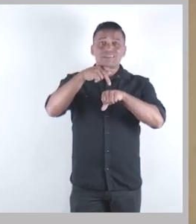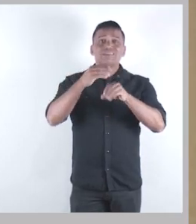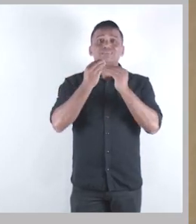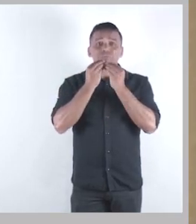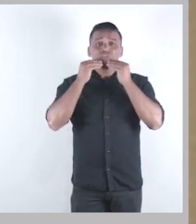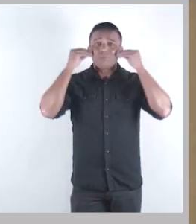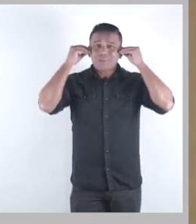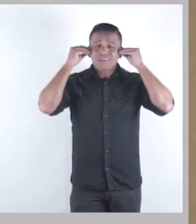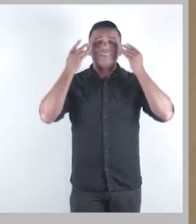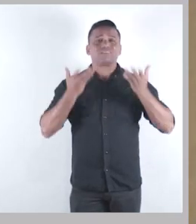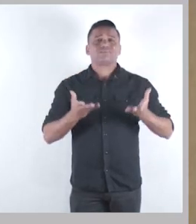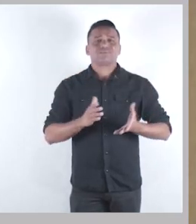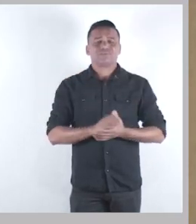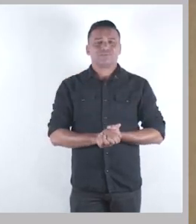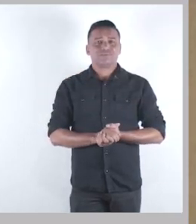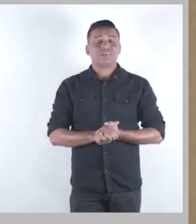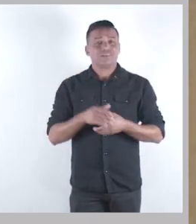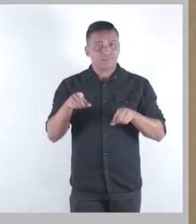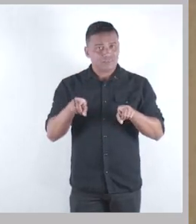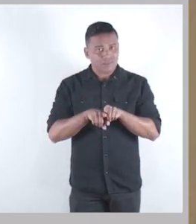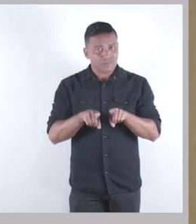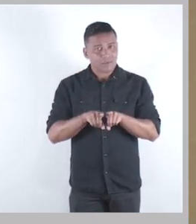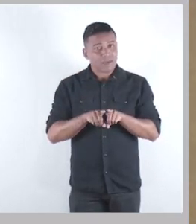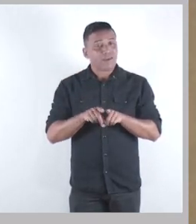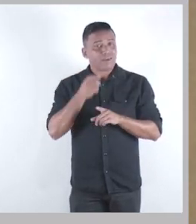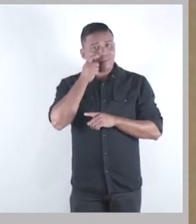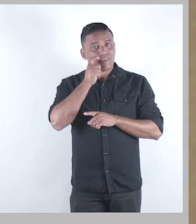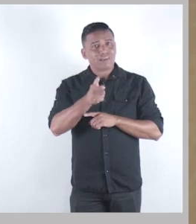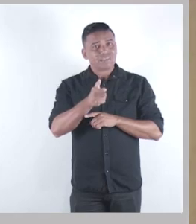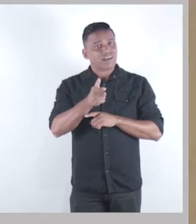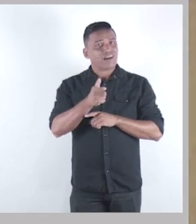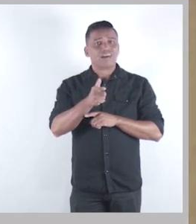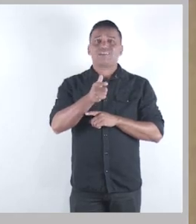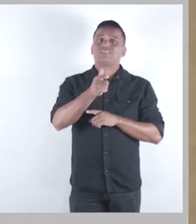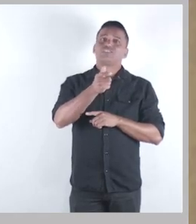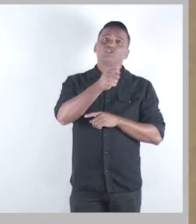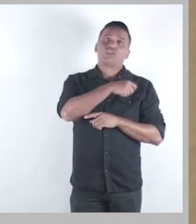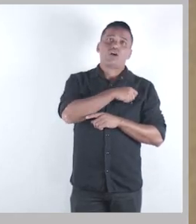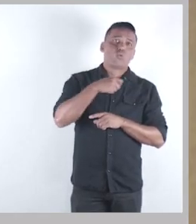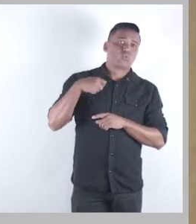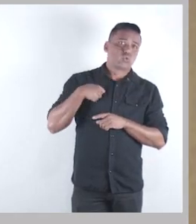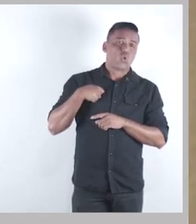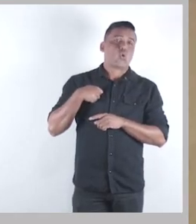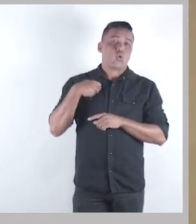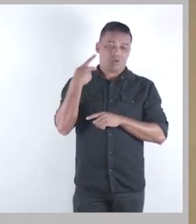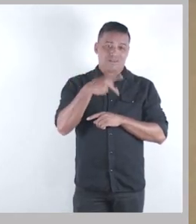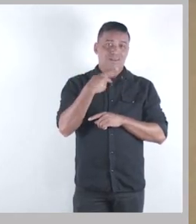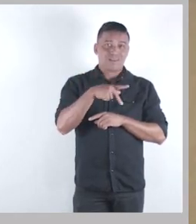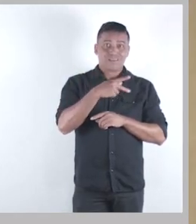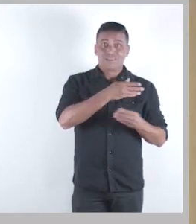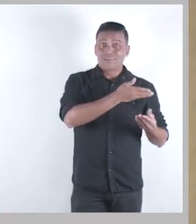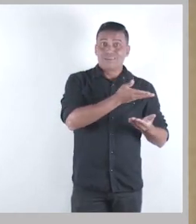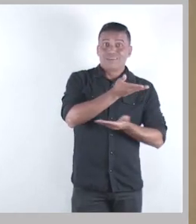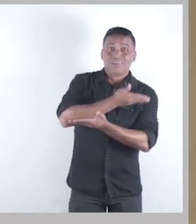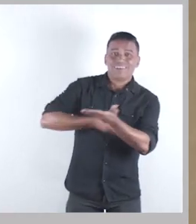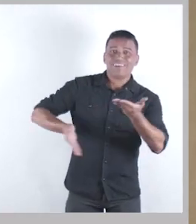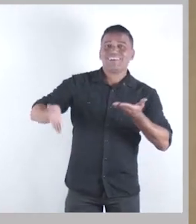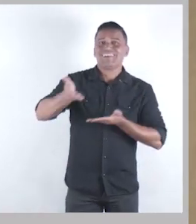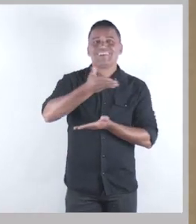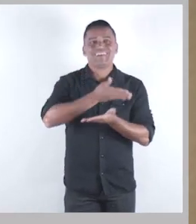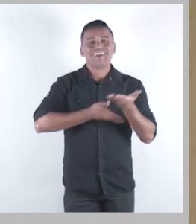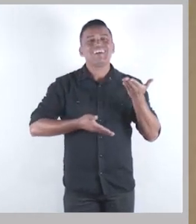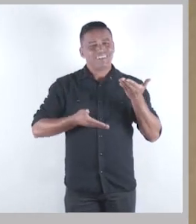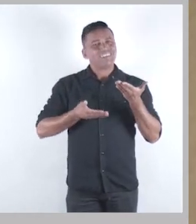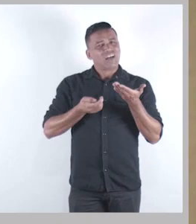E da mesma forma, seria interessante que os escritos e as obras de referência de Moçambique chegassem ao Brasil. Aliás, estão a começar a